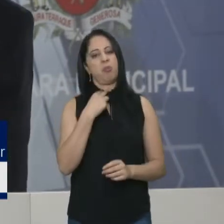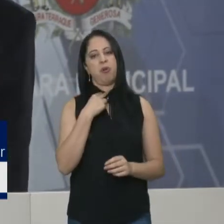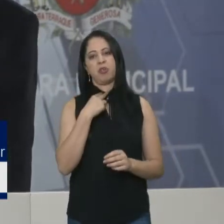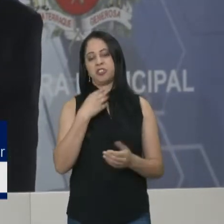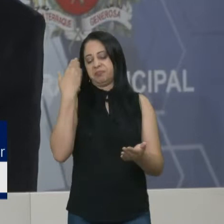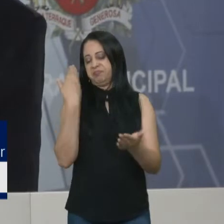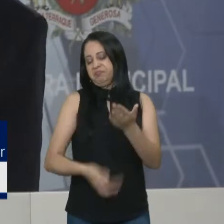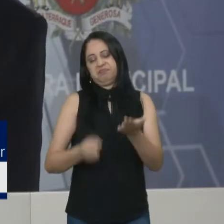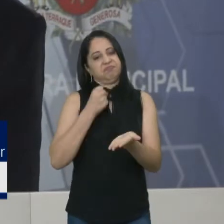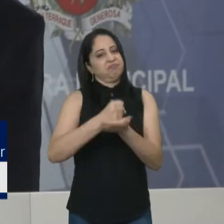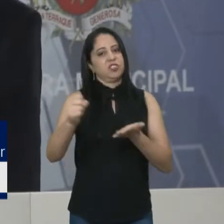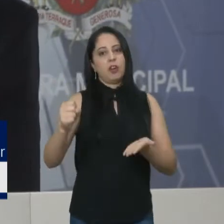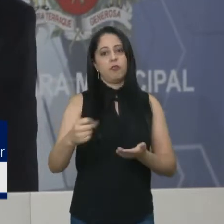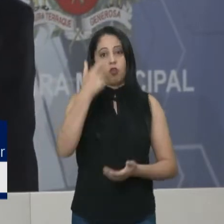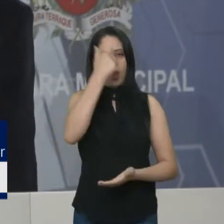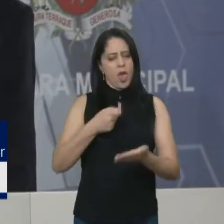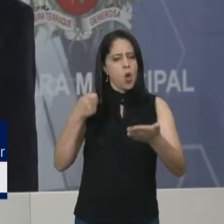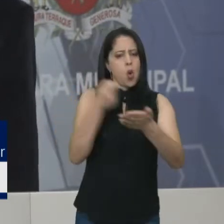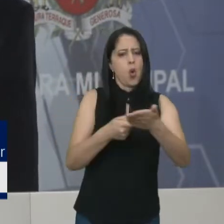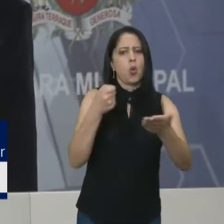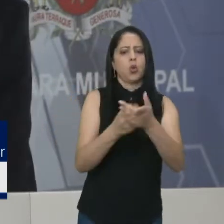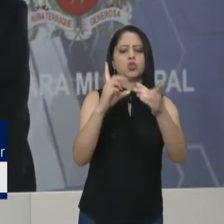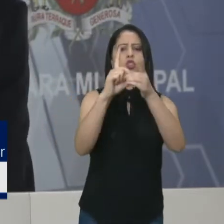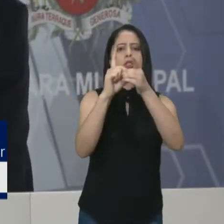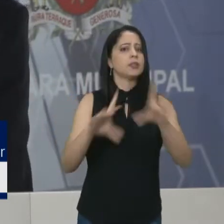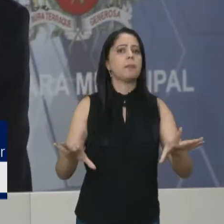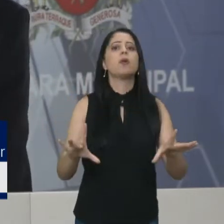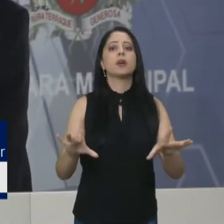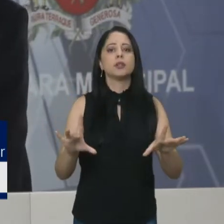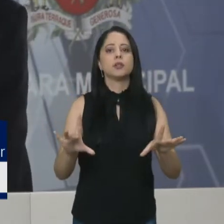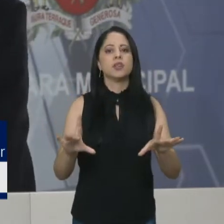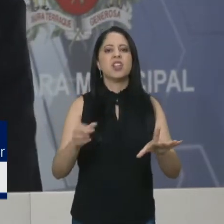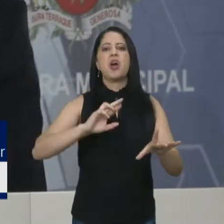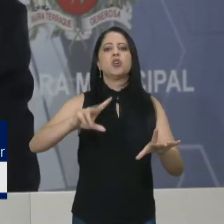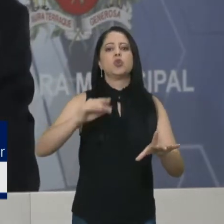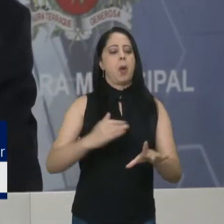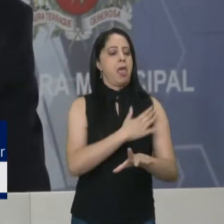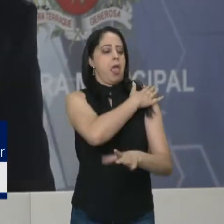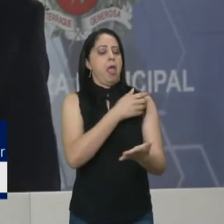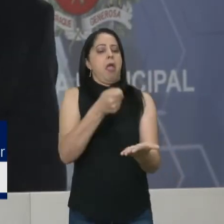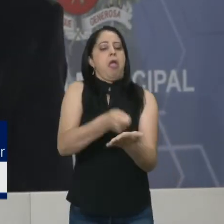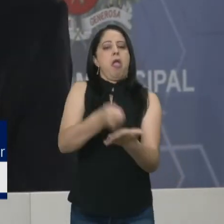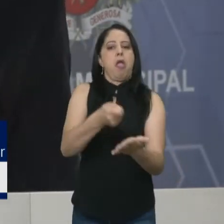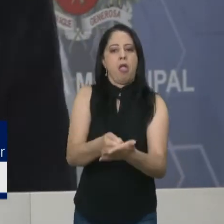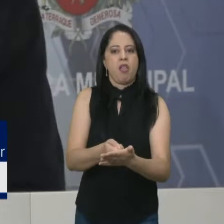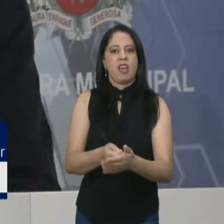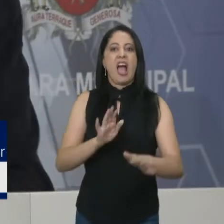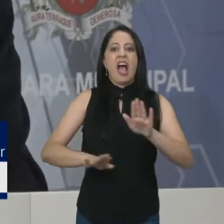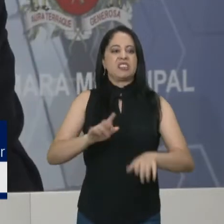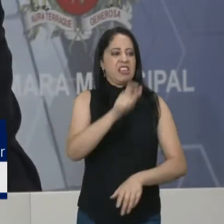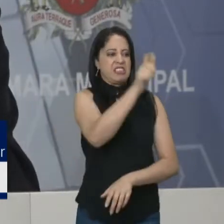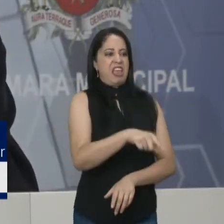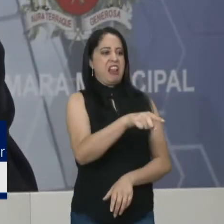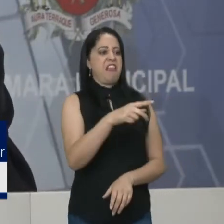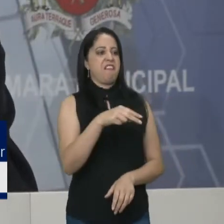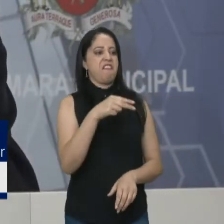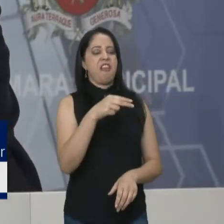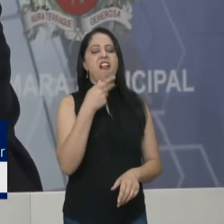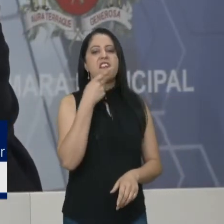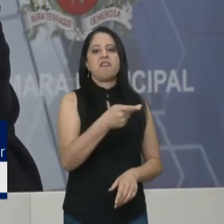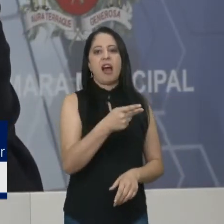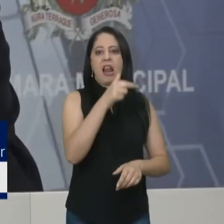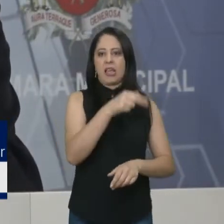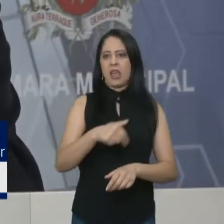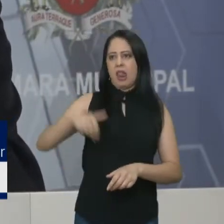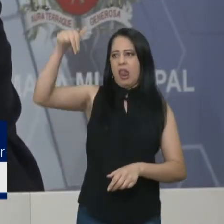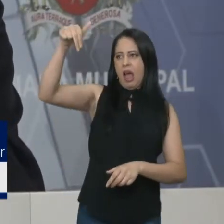outra coisa, eu luto pela democracia e não pela ditadura. Pessoas que dizem que o Nordeste é a Cuba do Sul, que